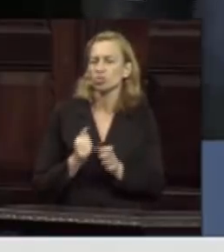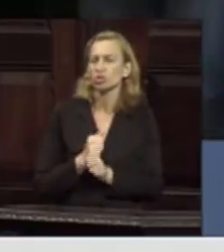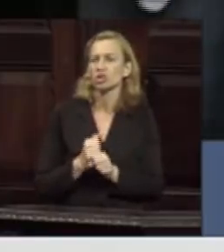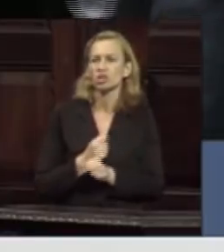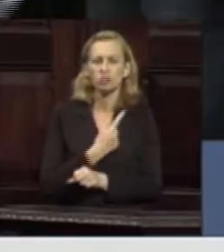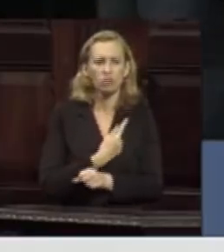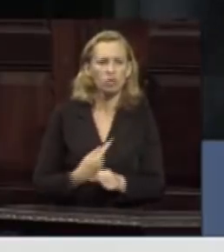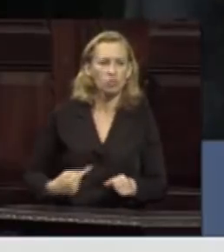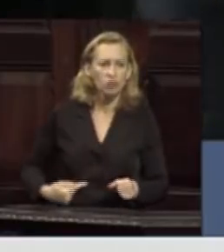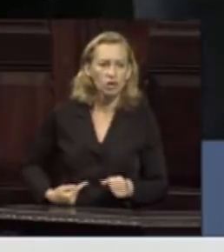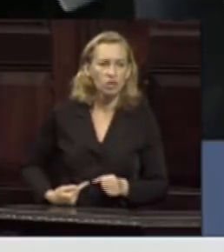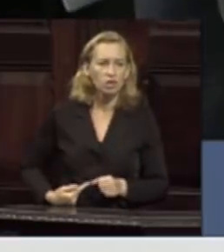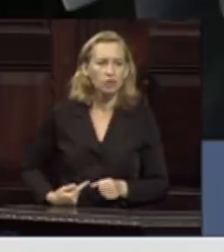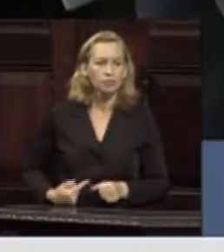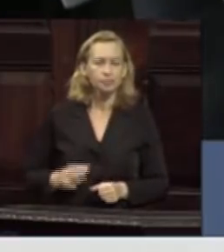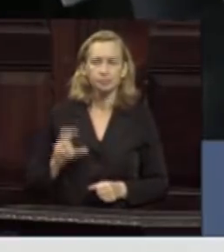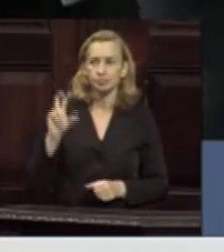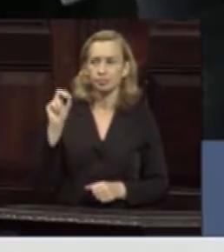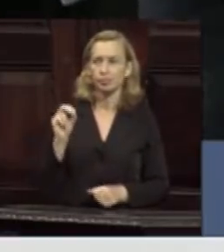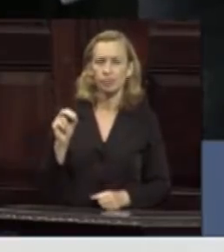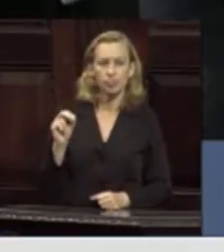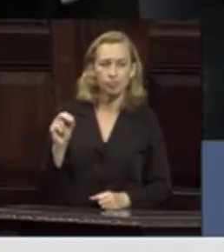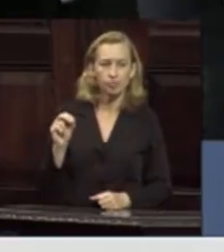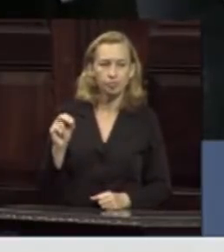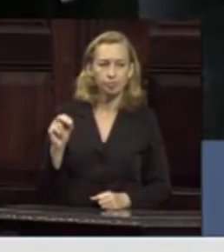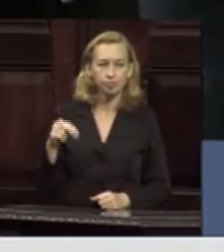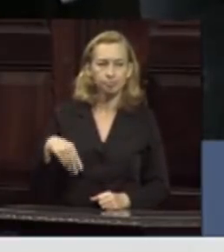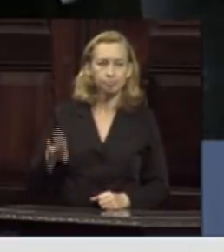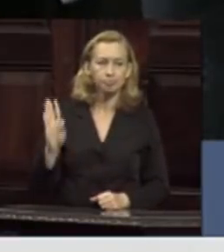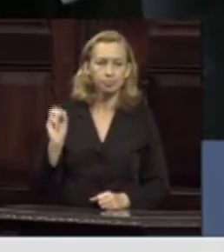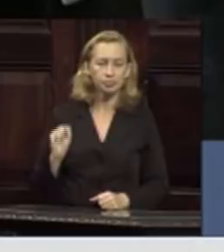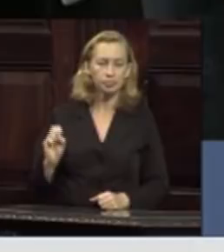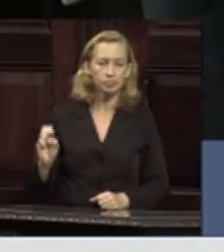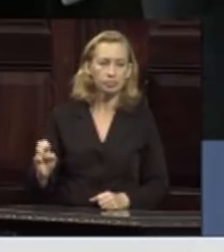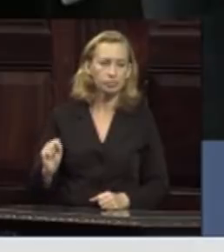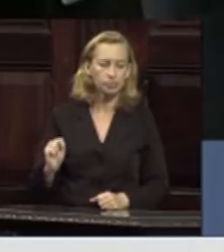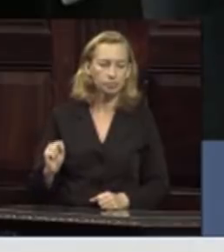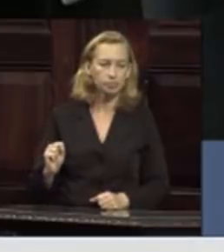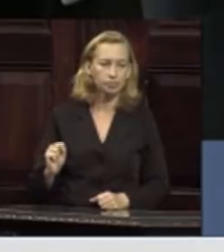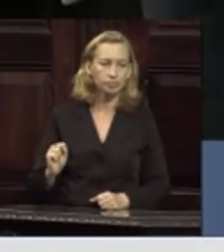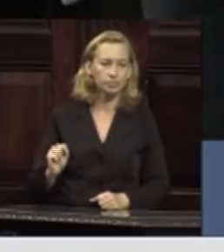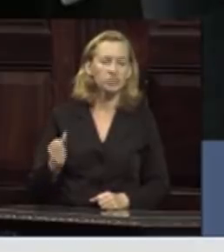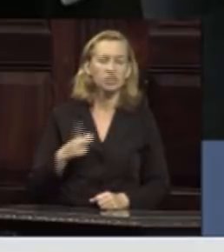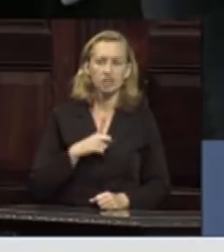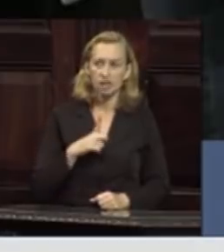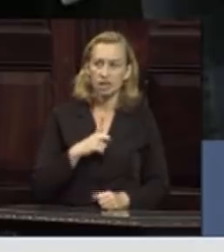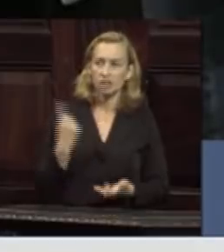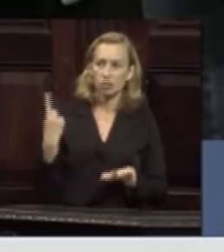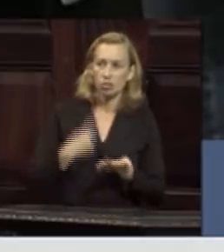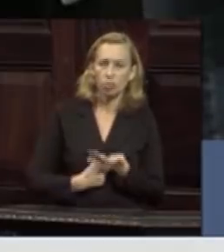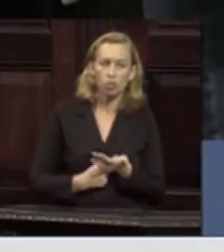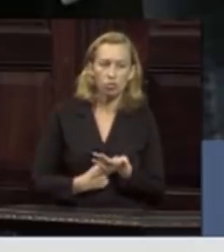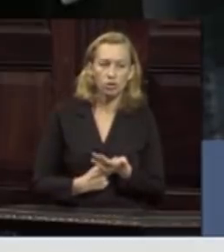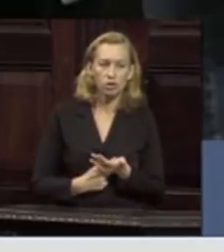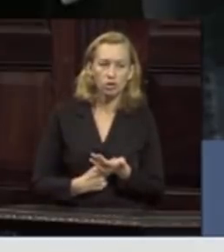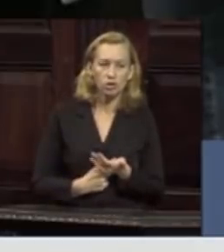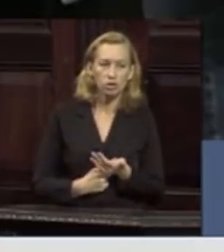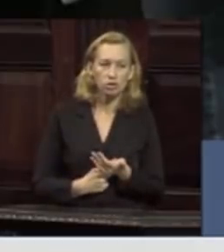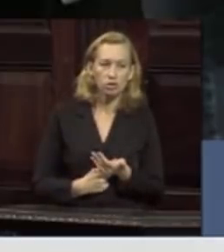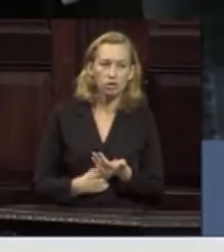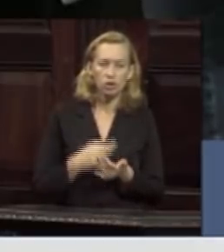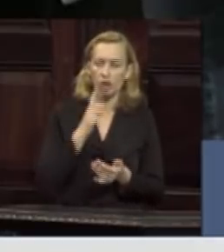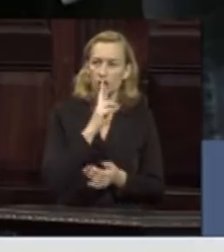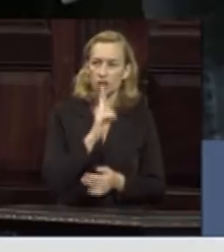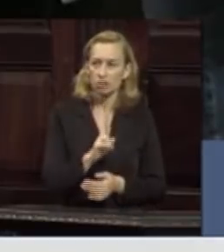mais 250 milhões para promover essa modernização, que haja um compromisso com uma busca por